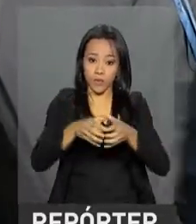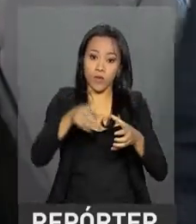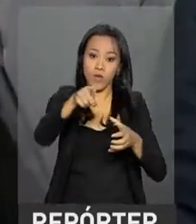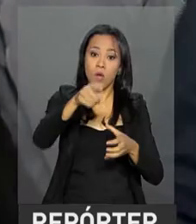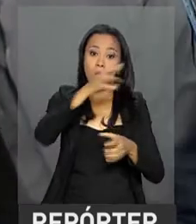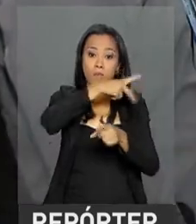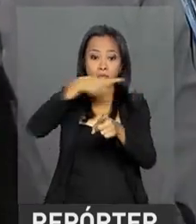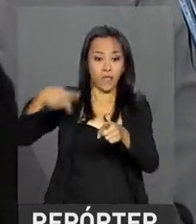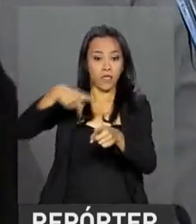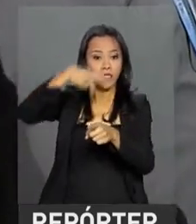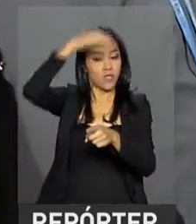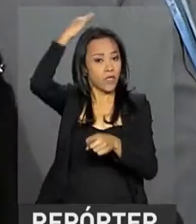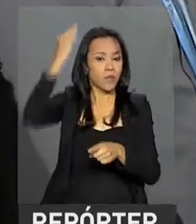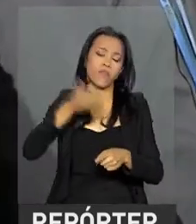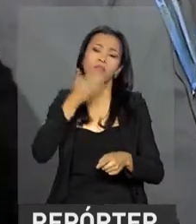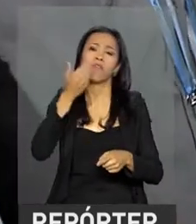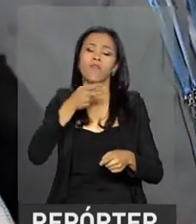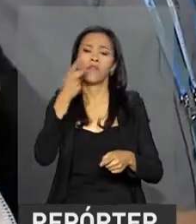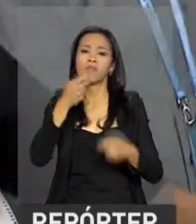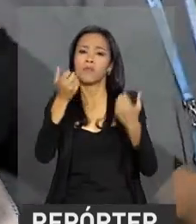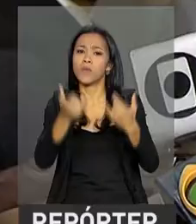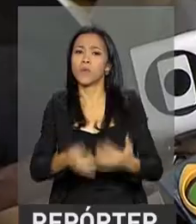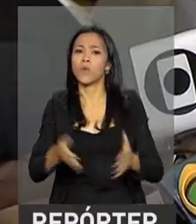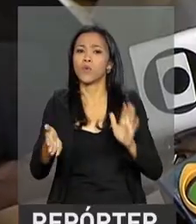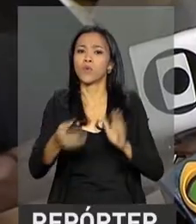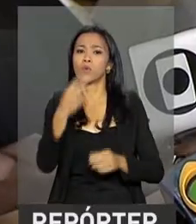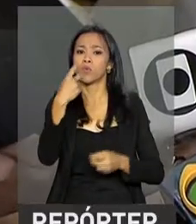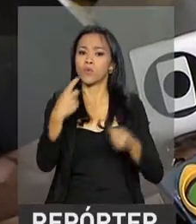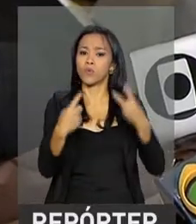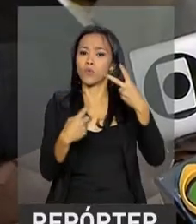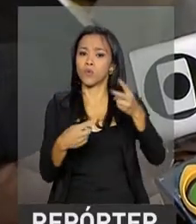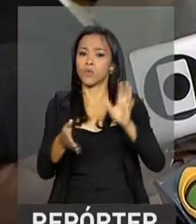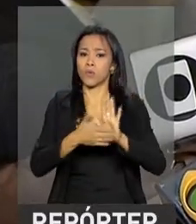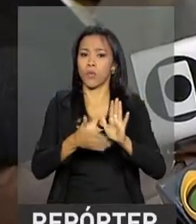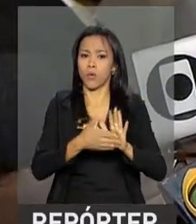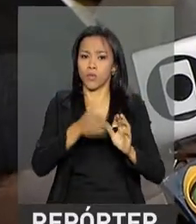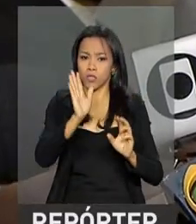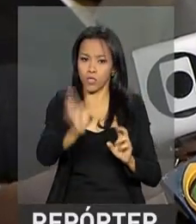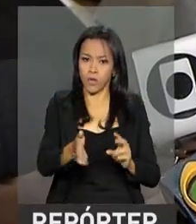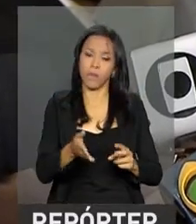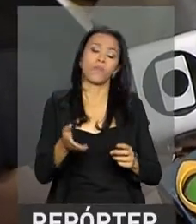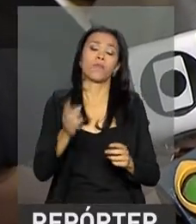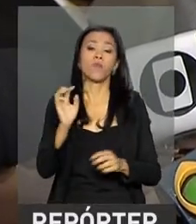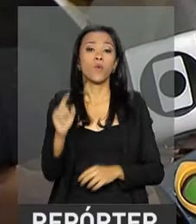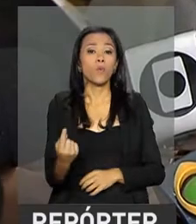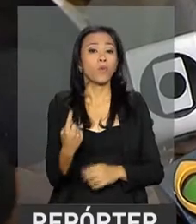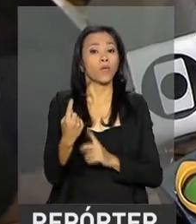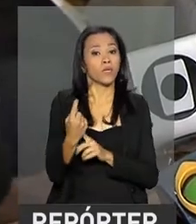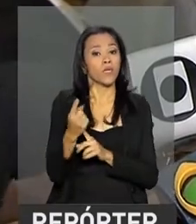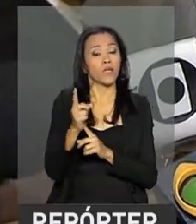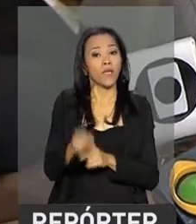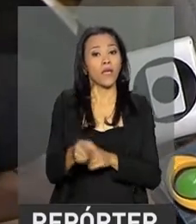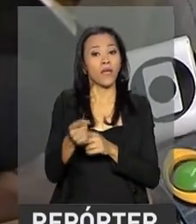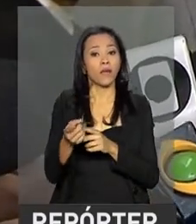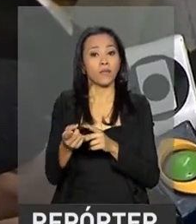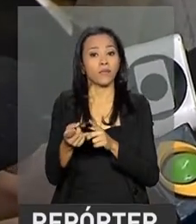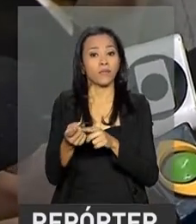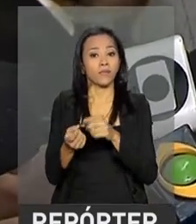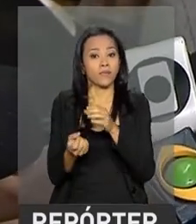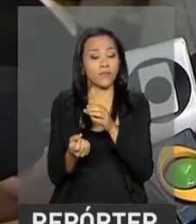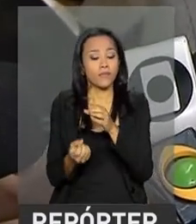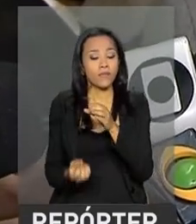Temer destacou 2 propostas do Brasil. Pleiteei algo que já estamos trabalhando, que é uma filial do novo Banco